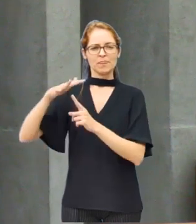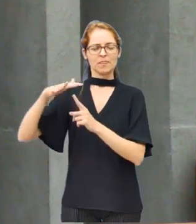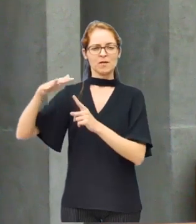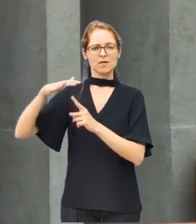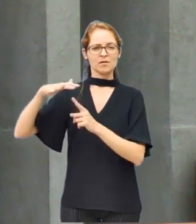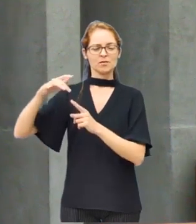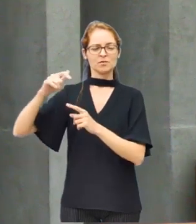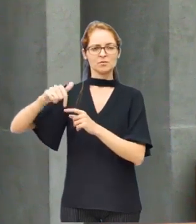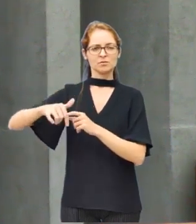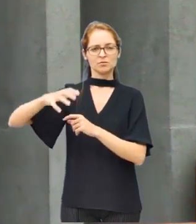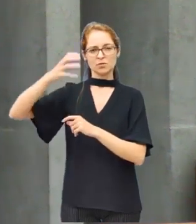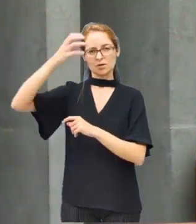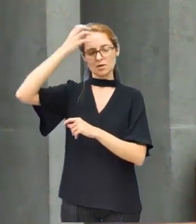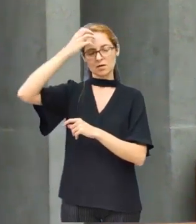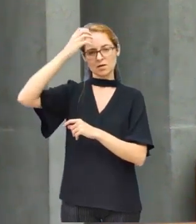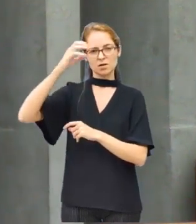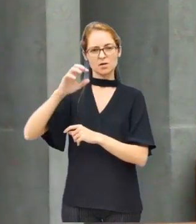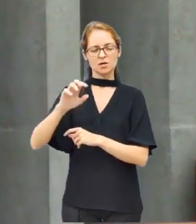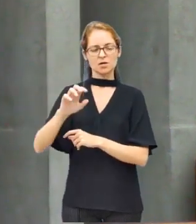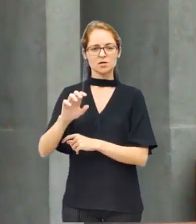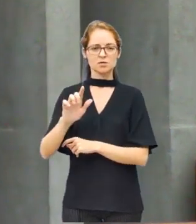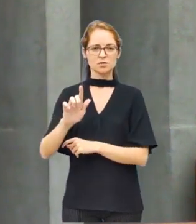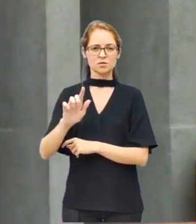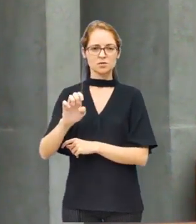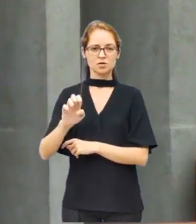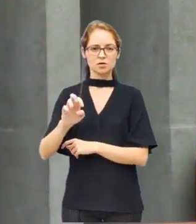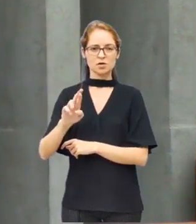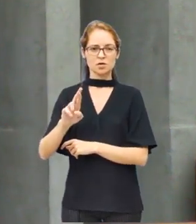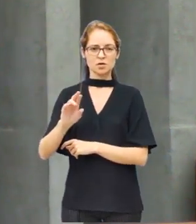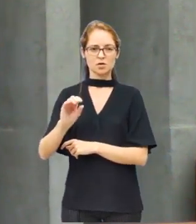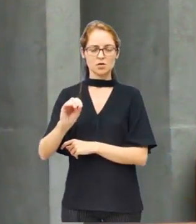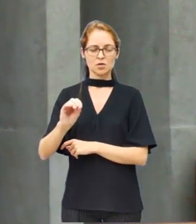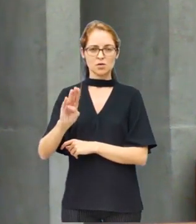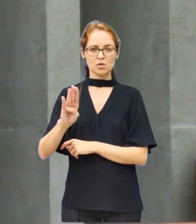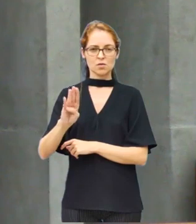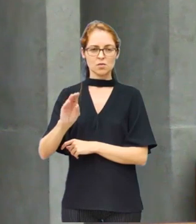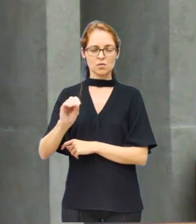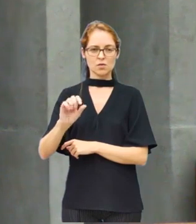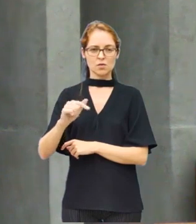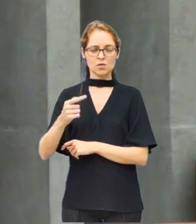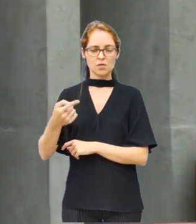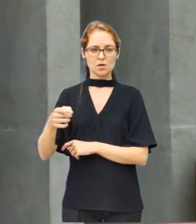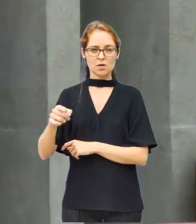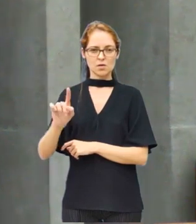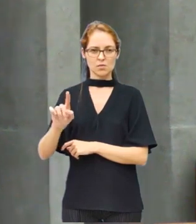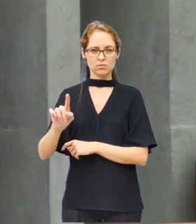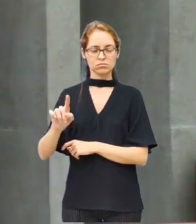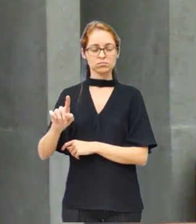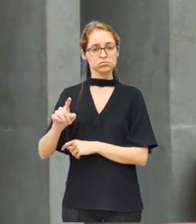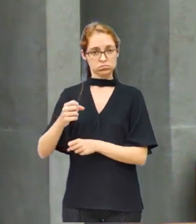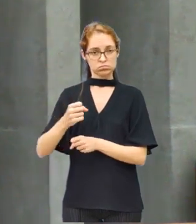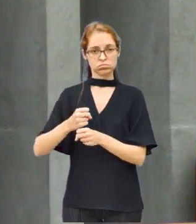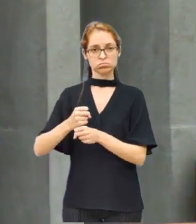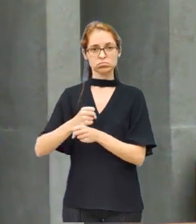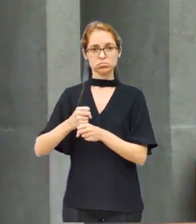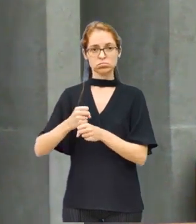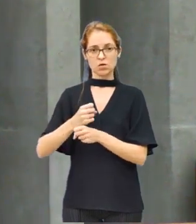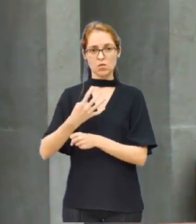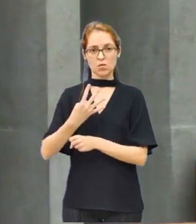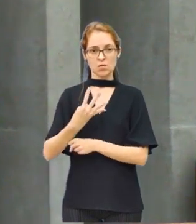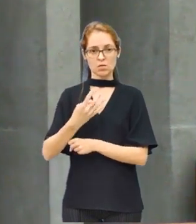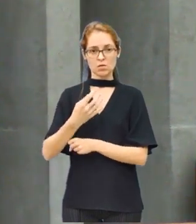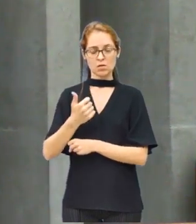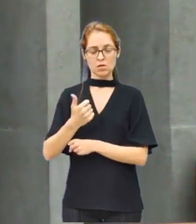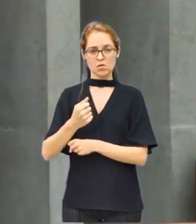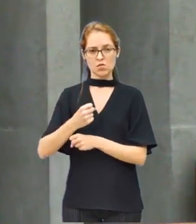Jeroboão. E Jeroboão reinou durante 41 anos sobre aquele povo, claro,